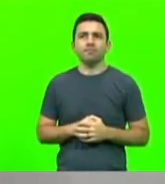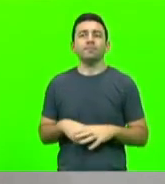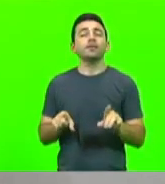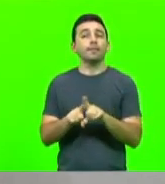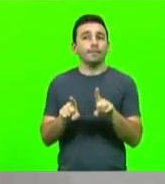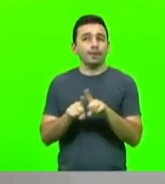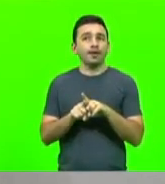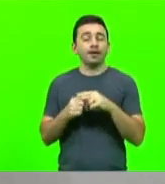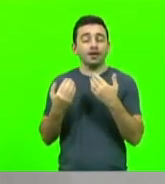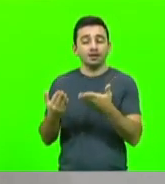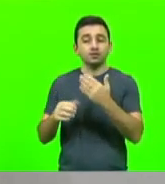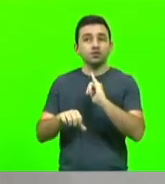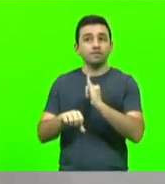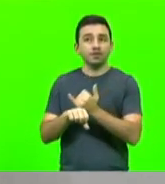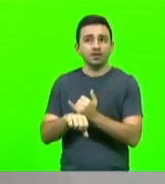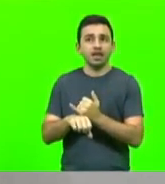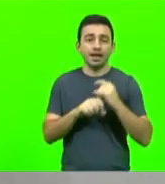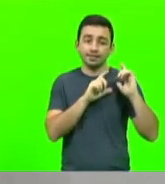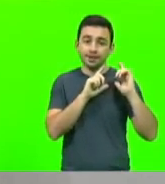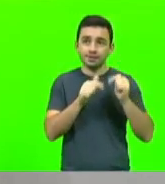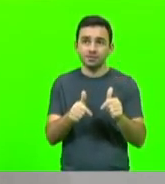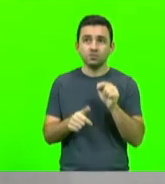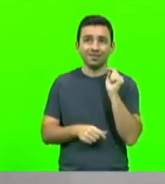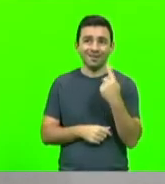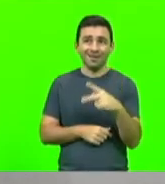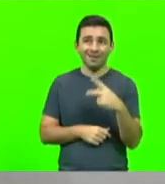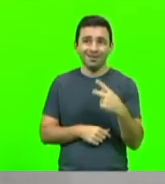Joinville, pela sua tradição